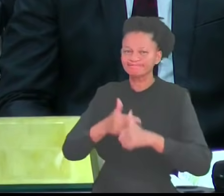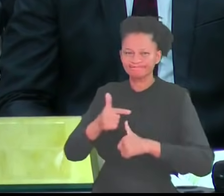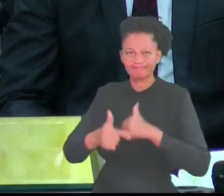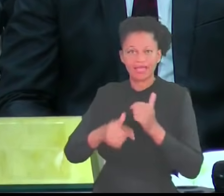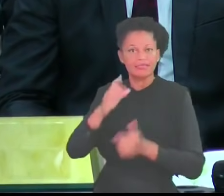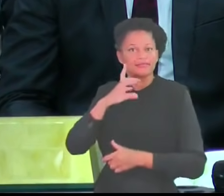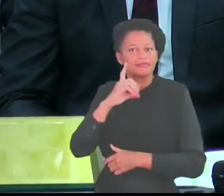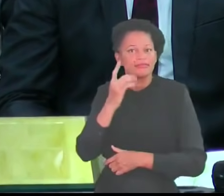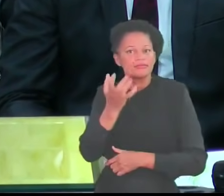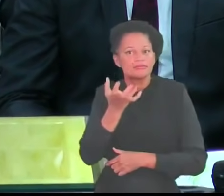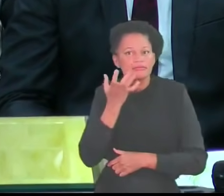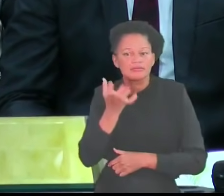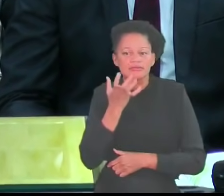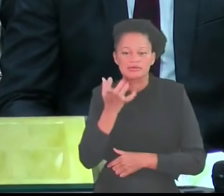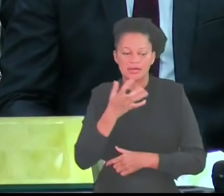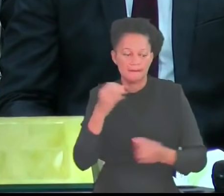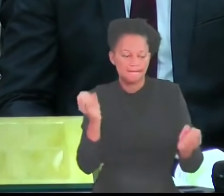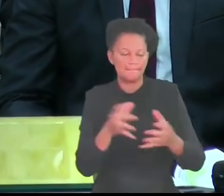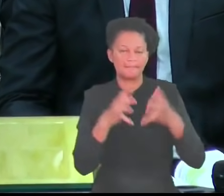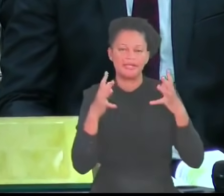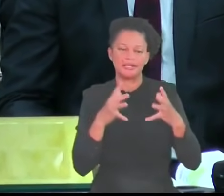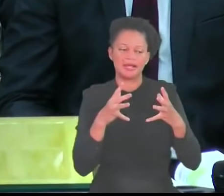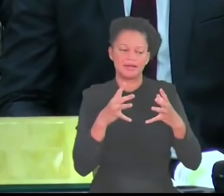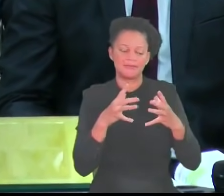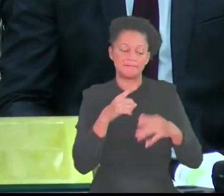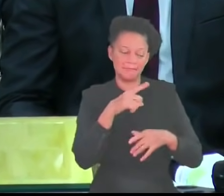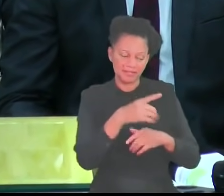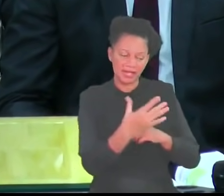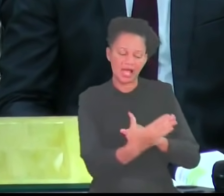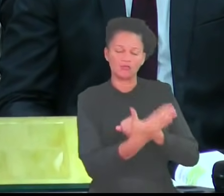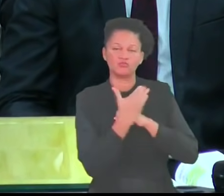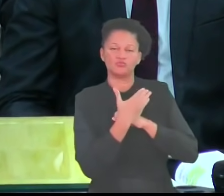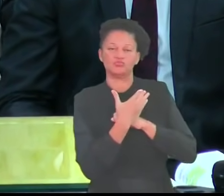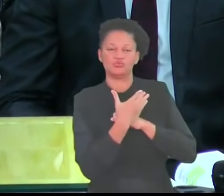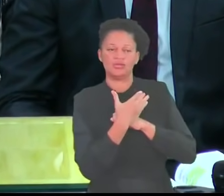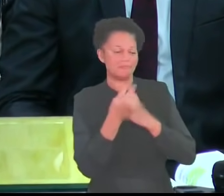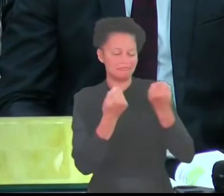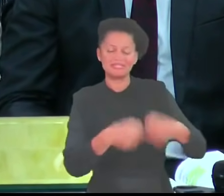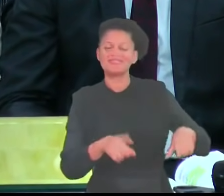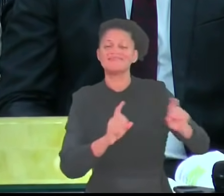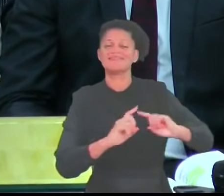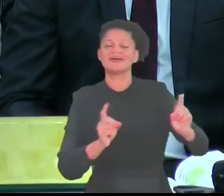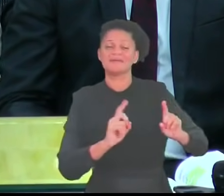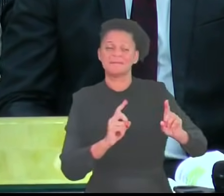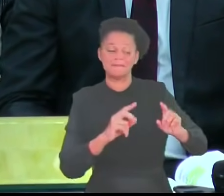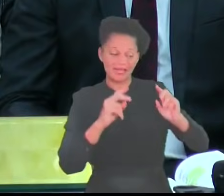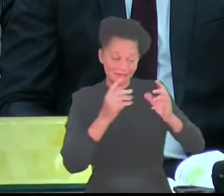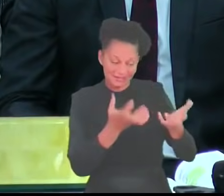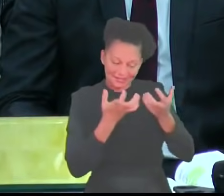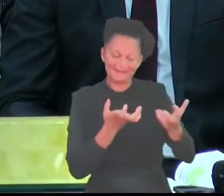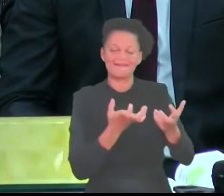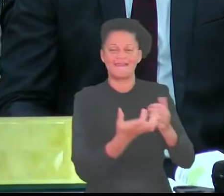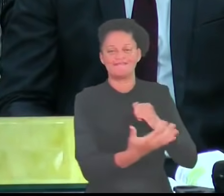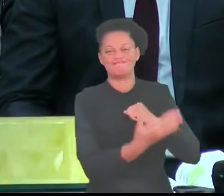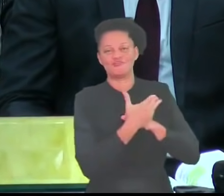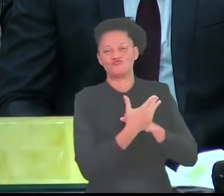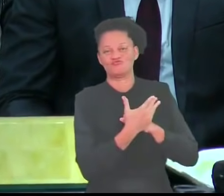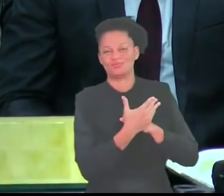Deus quer fazer o milagre, mas Ele quer a sua cooperação. Ele não precisa, mas Ele quer.